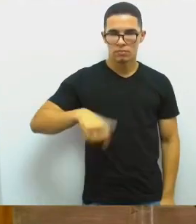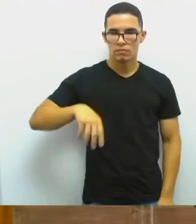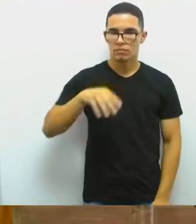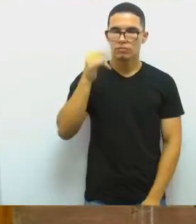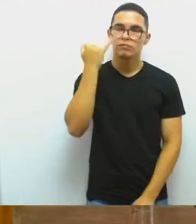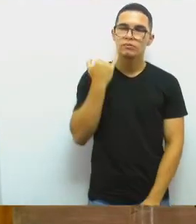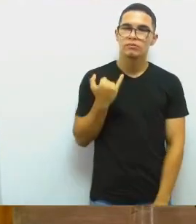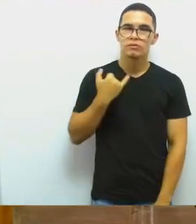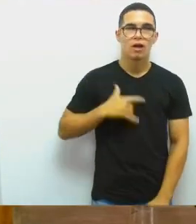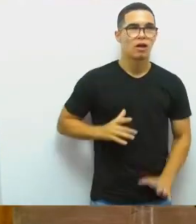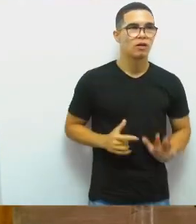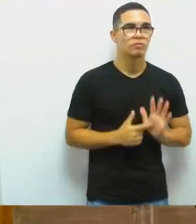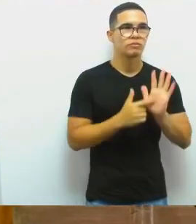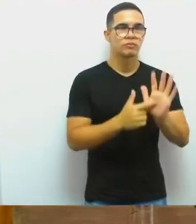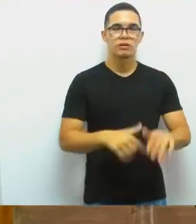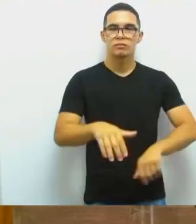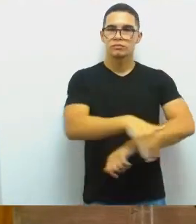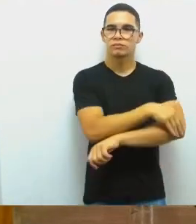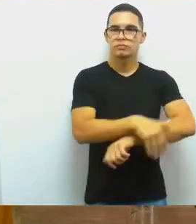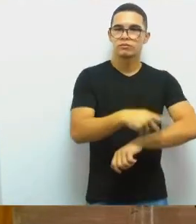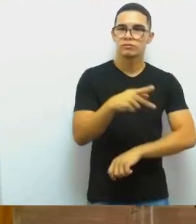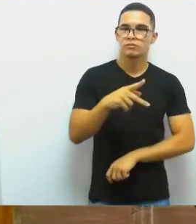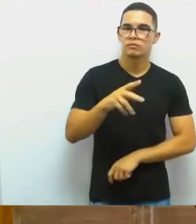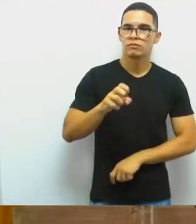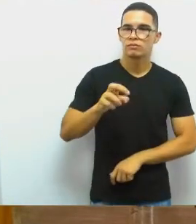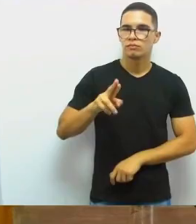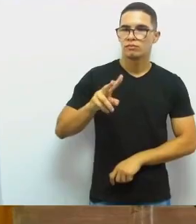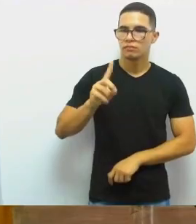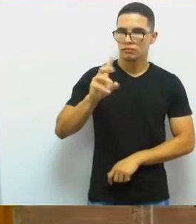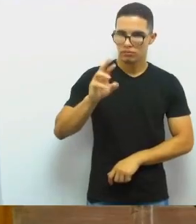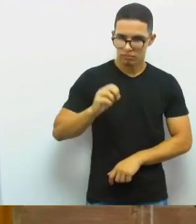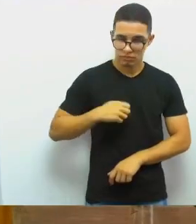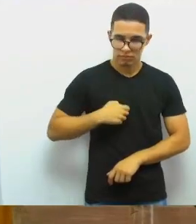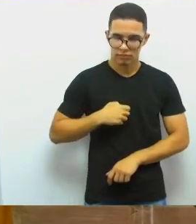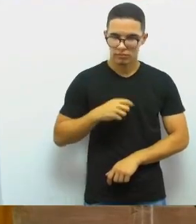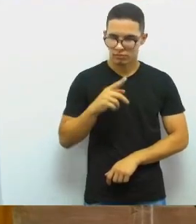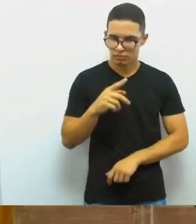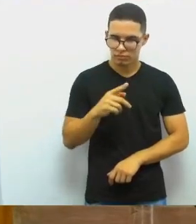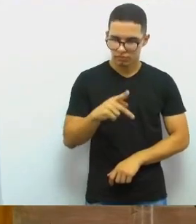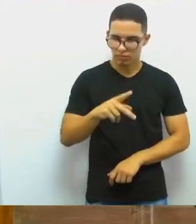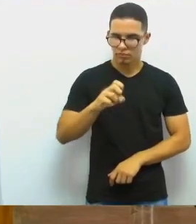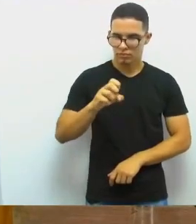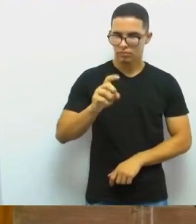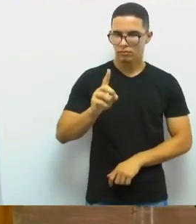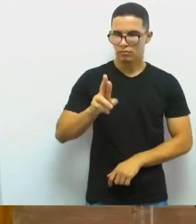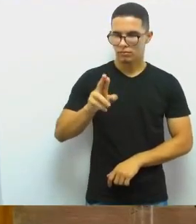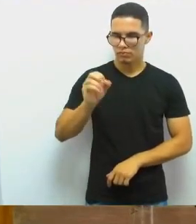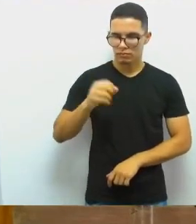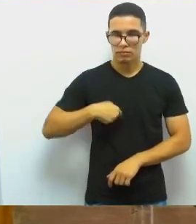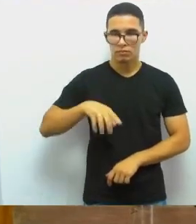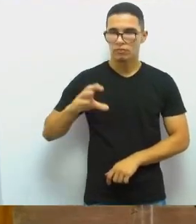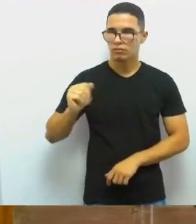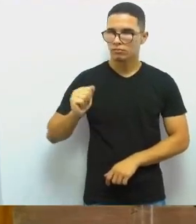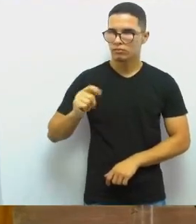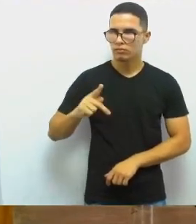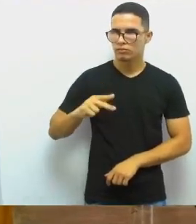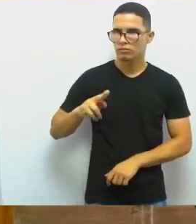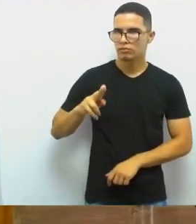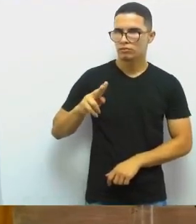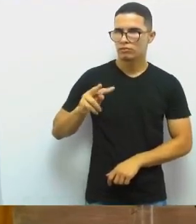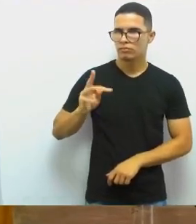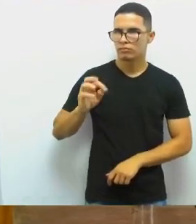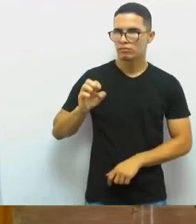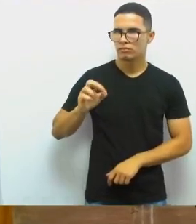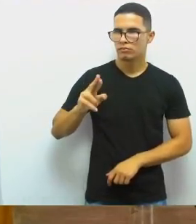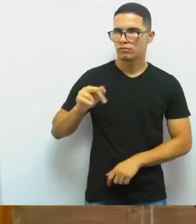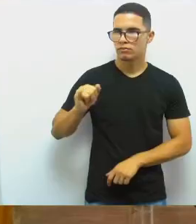Jane Veiga, que denomina Rua Pedro Teixeira Nepomuceno, o logradouro público localizado no bairro Capitela 2, primeiro